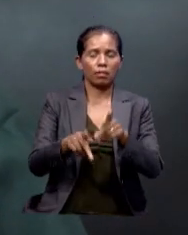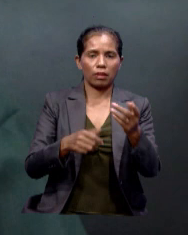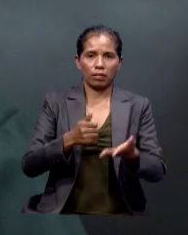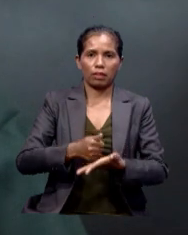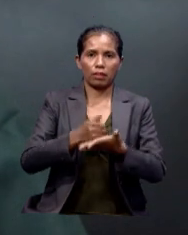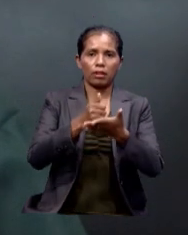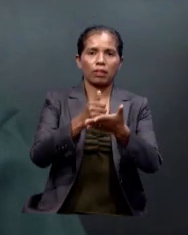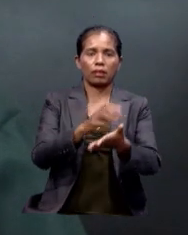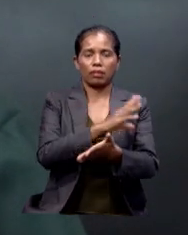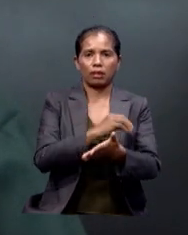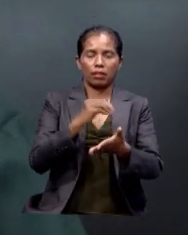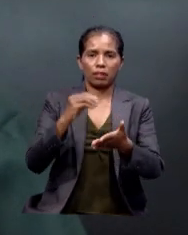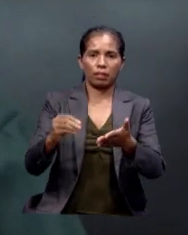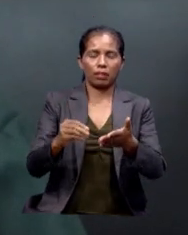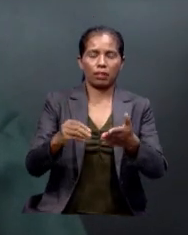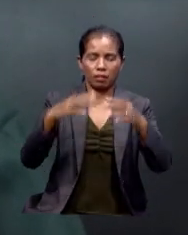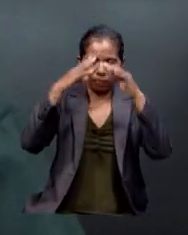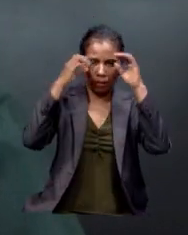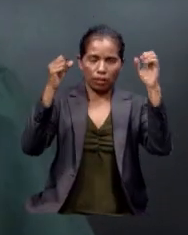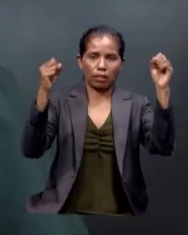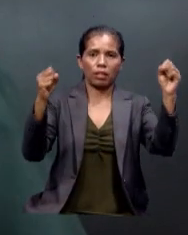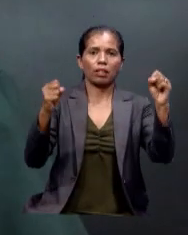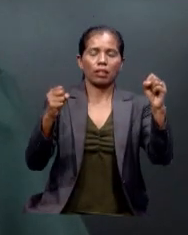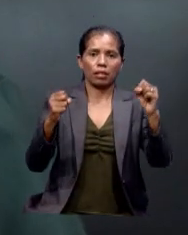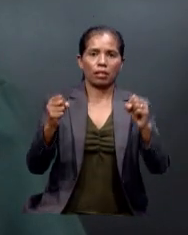do ex-presidente Bolsonaro,